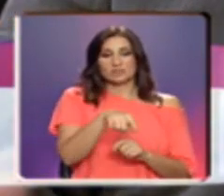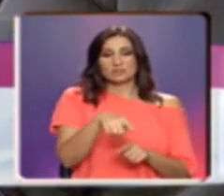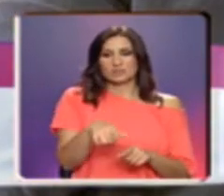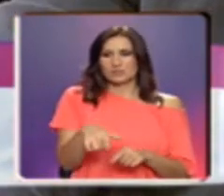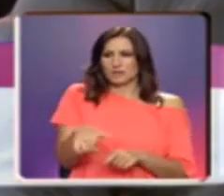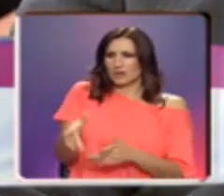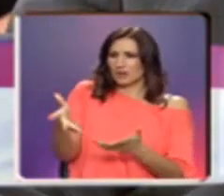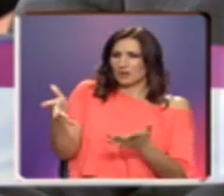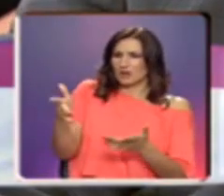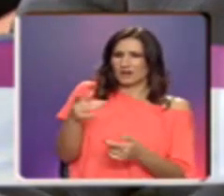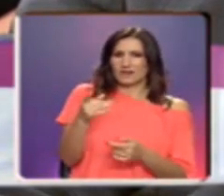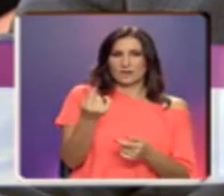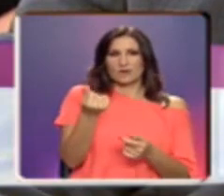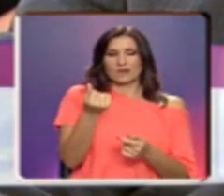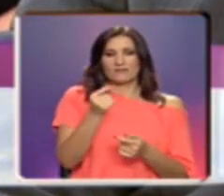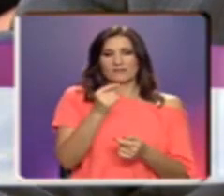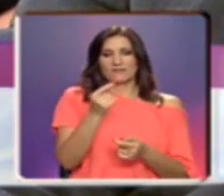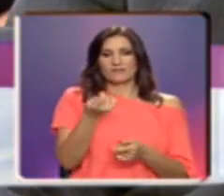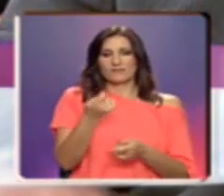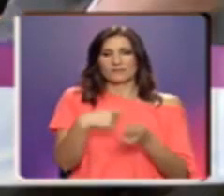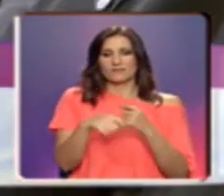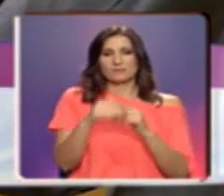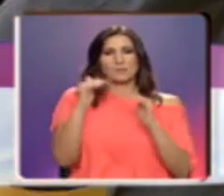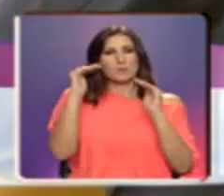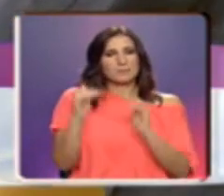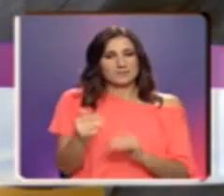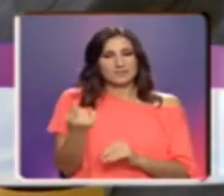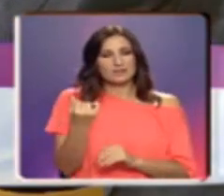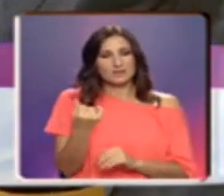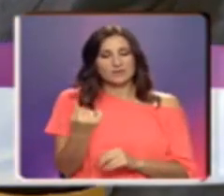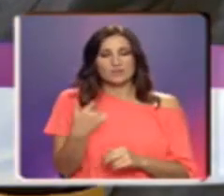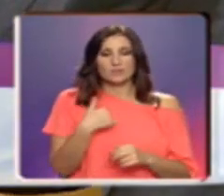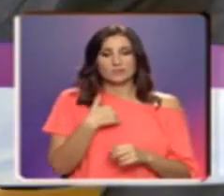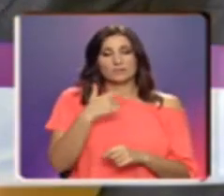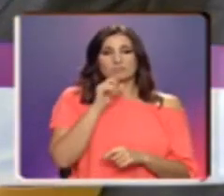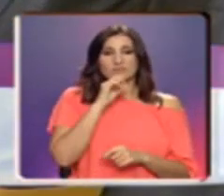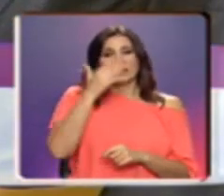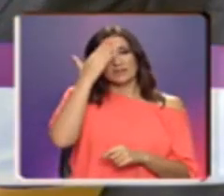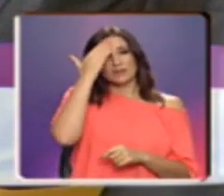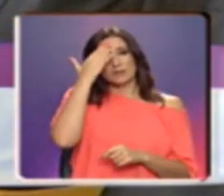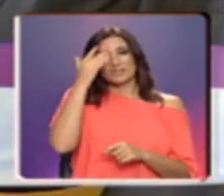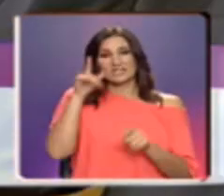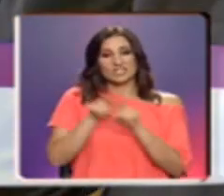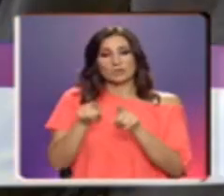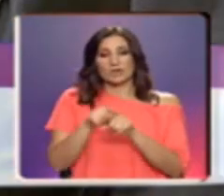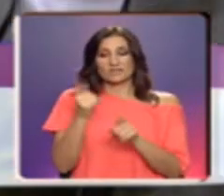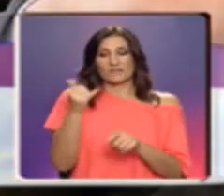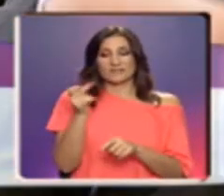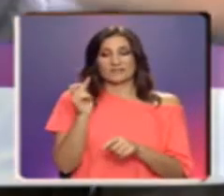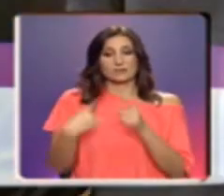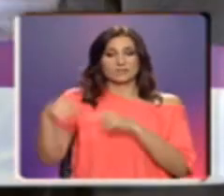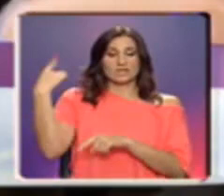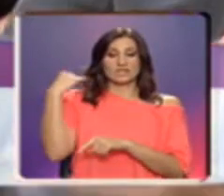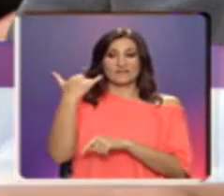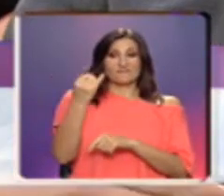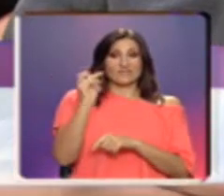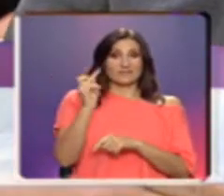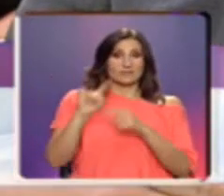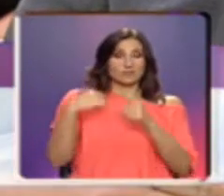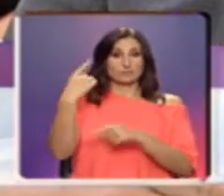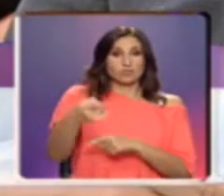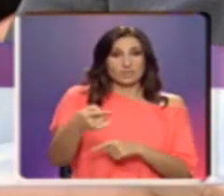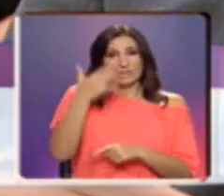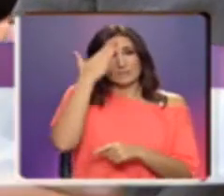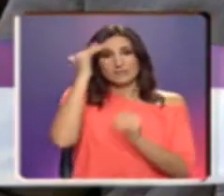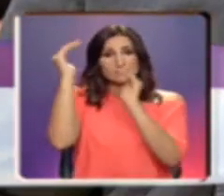quer dizer, é uma coisa absolutamente normal, eu também com certeza absoluta não tenho as mesmas faculdades que tinha há 20 anos atrás, e daqui a 20 anos não hei de ter as